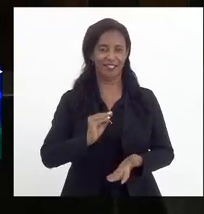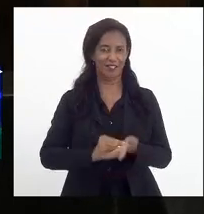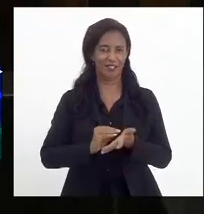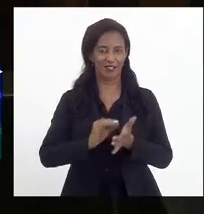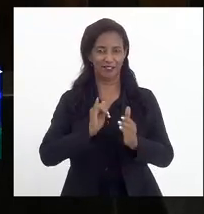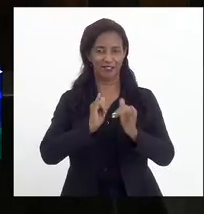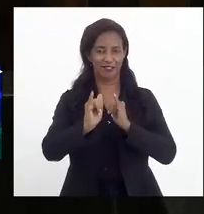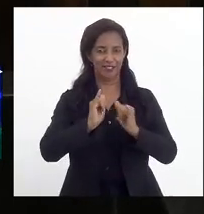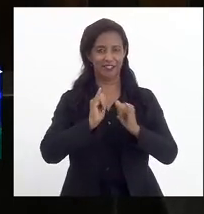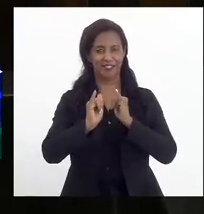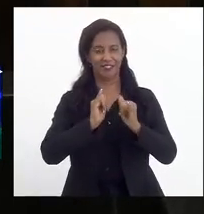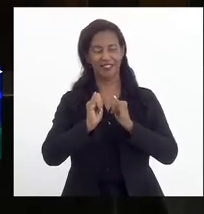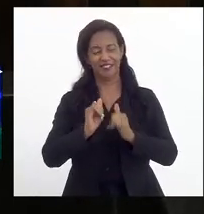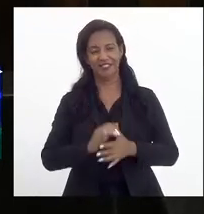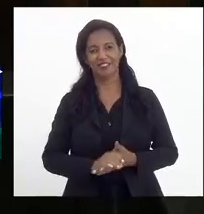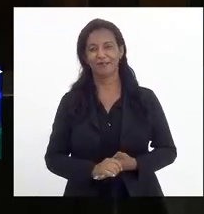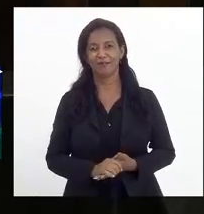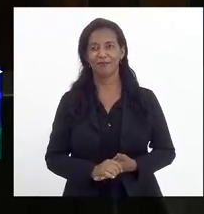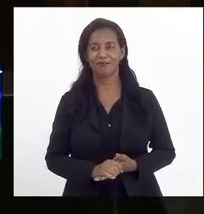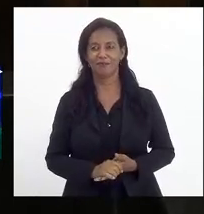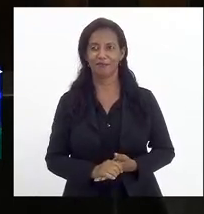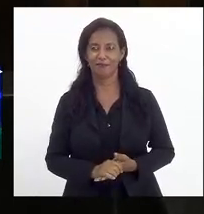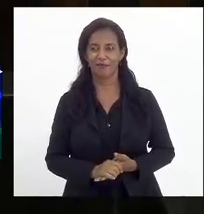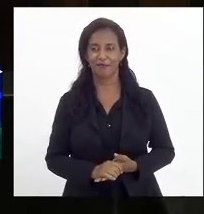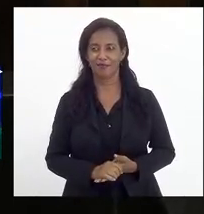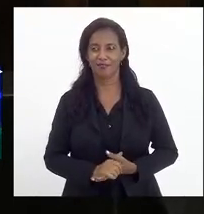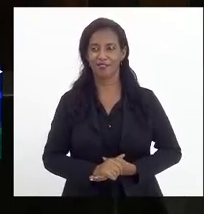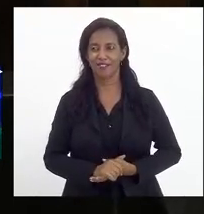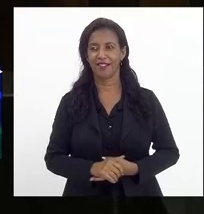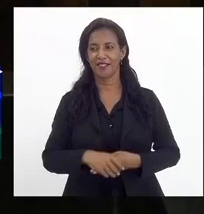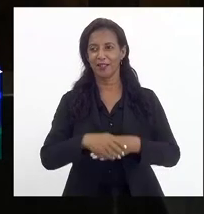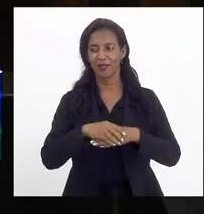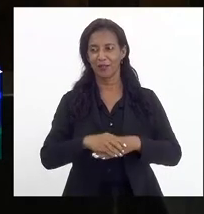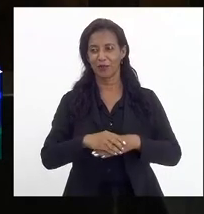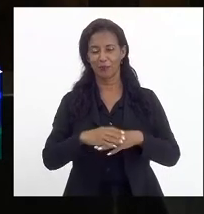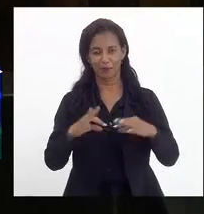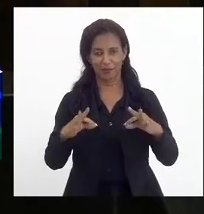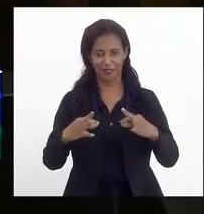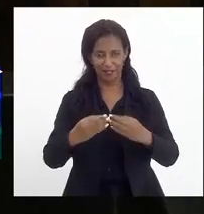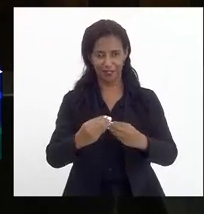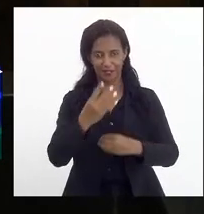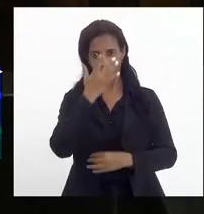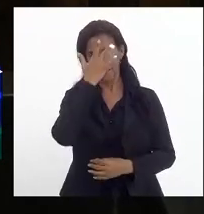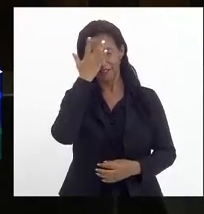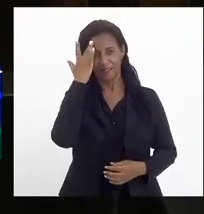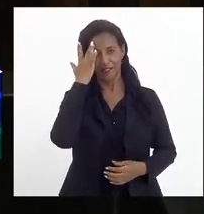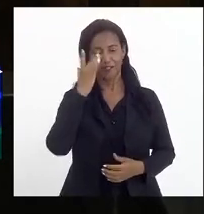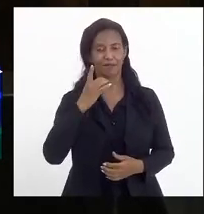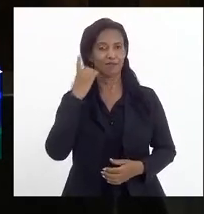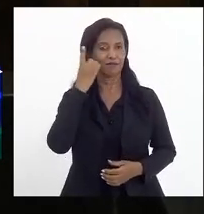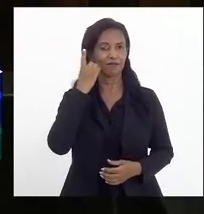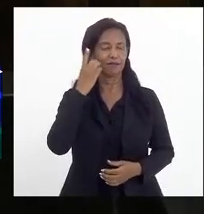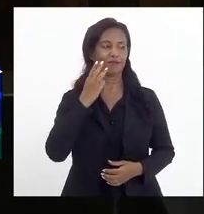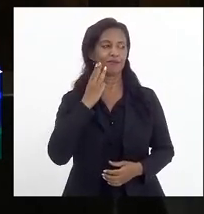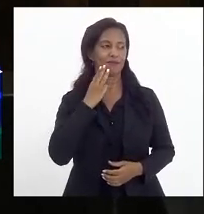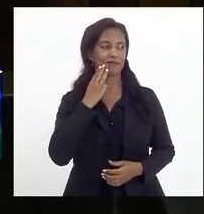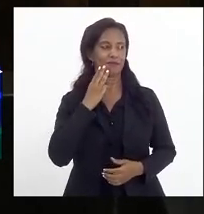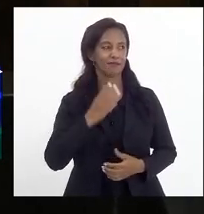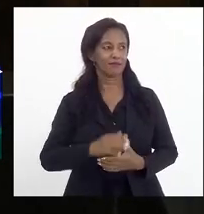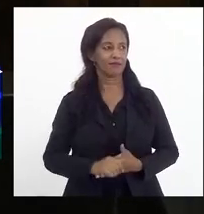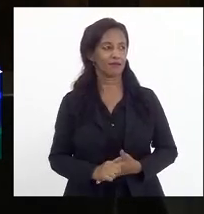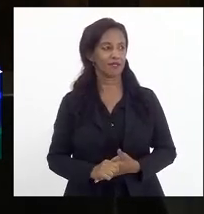e auditiva bom então cumprimentando a todos Deputado Valdete